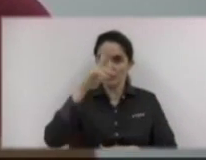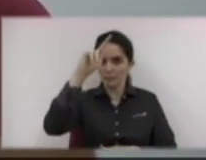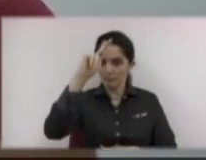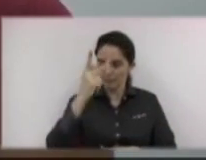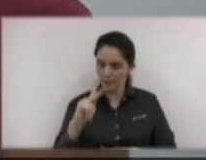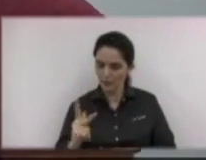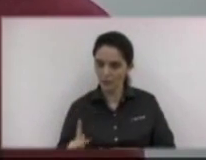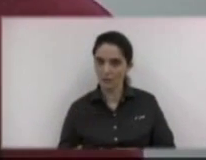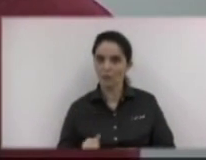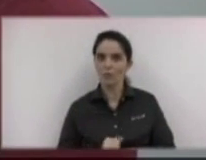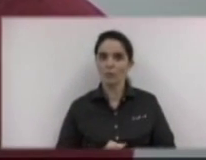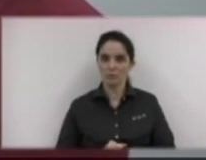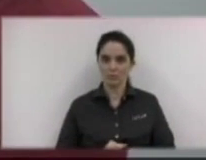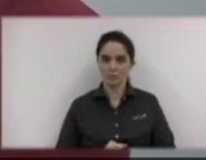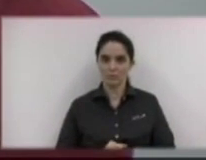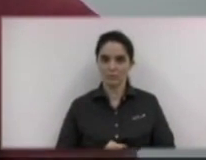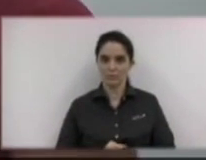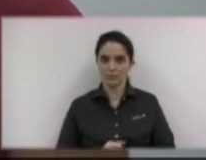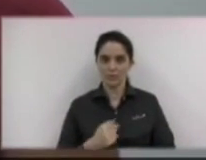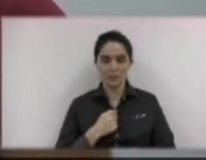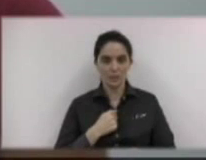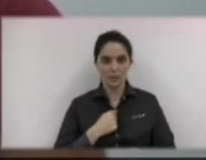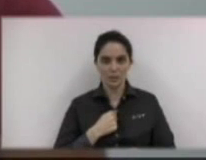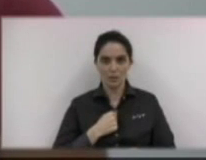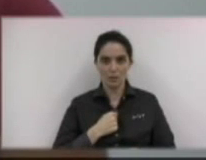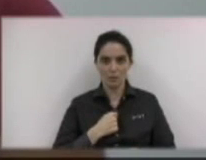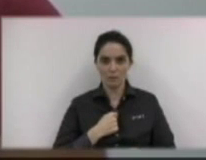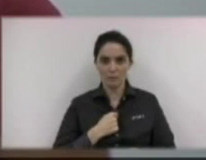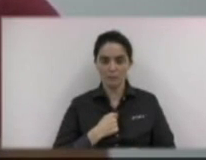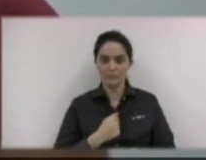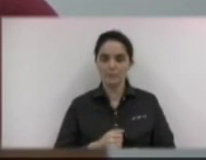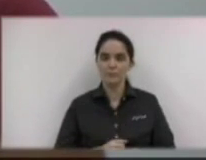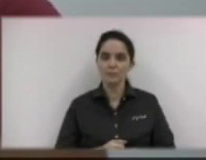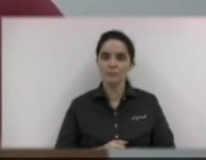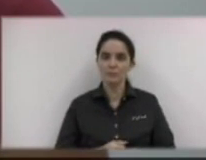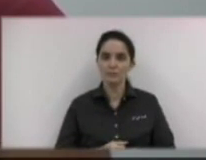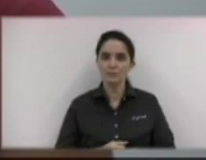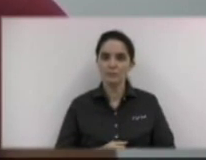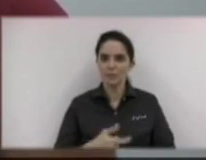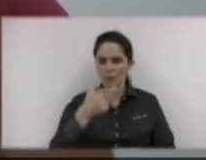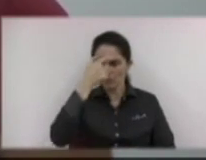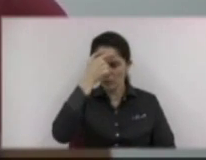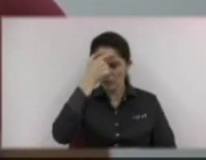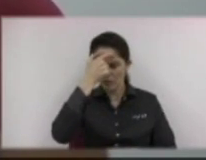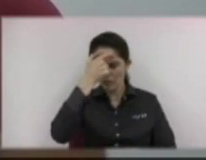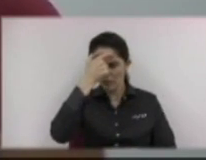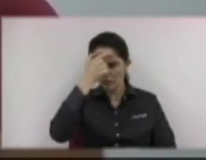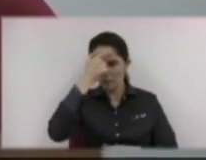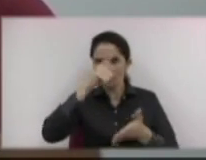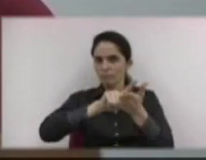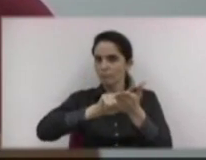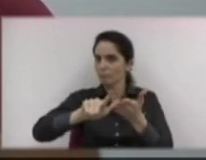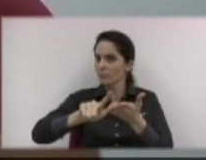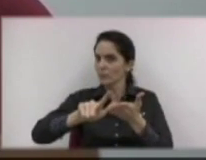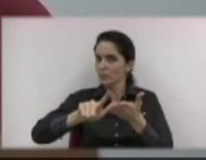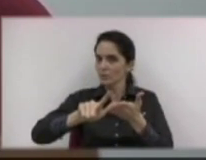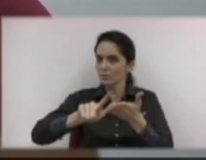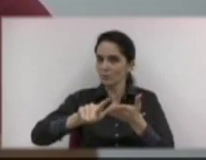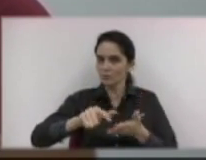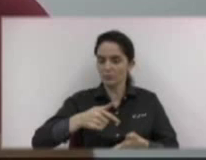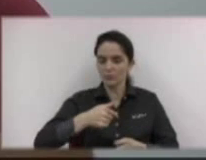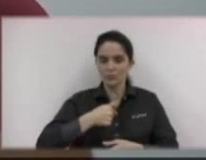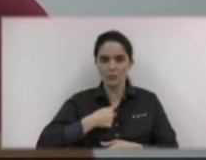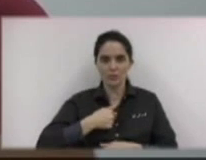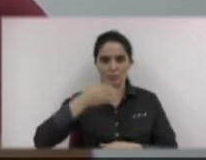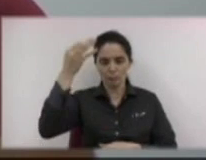cabe, a idoneidade moral que me cabe, para que não sobre dúvida sobre a minha conduta